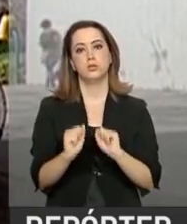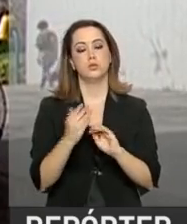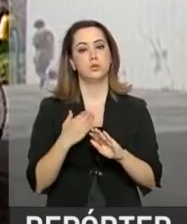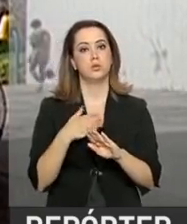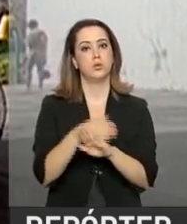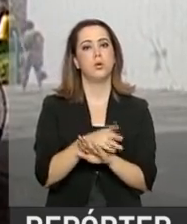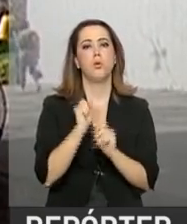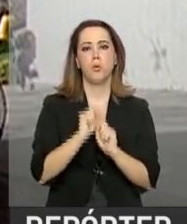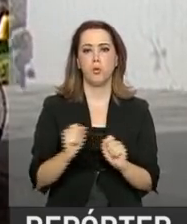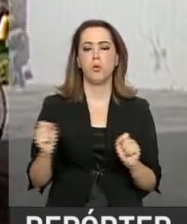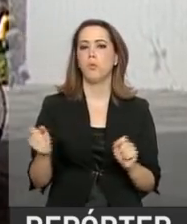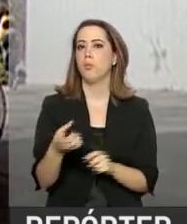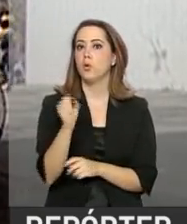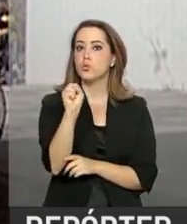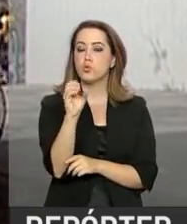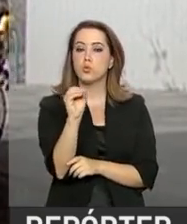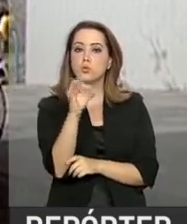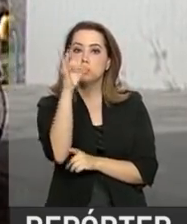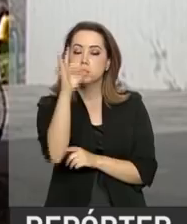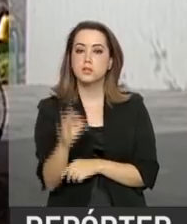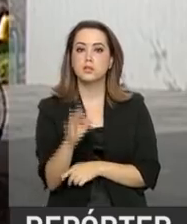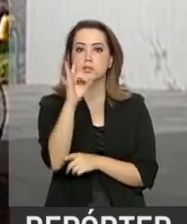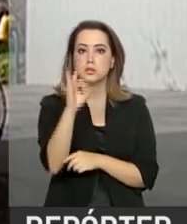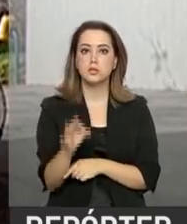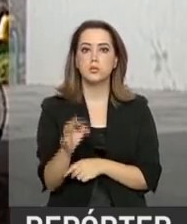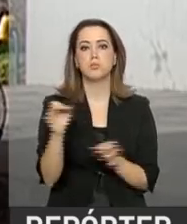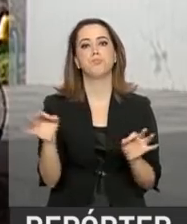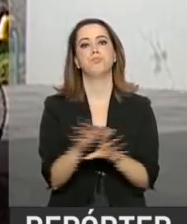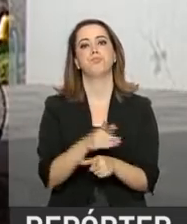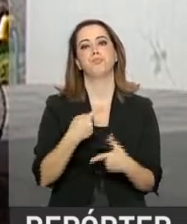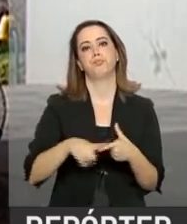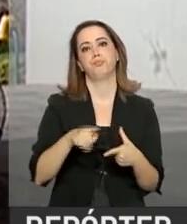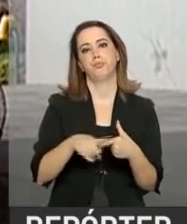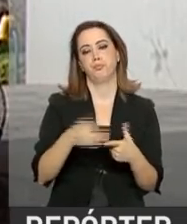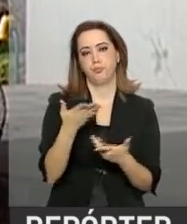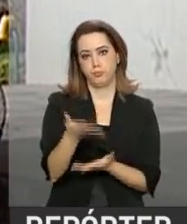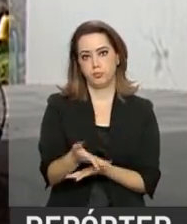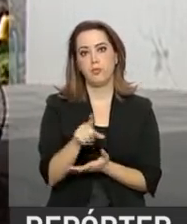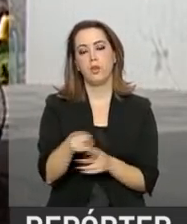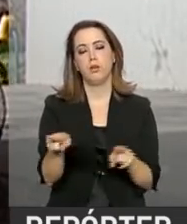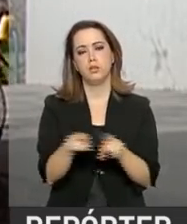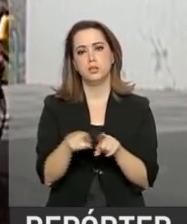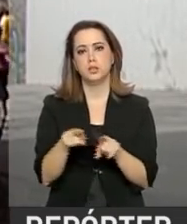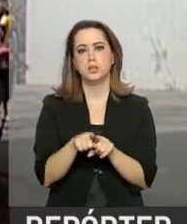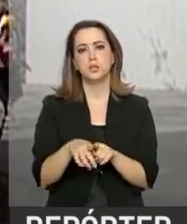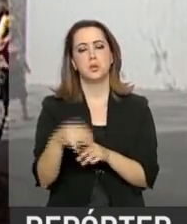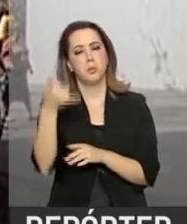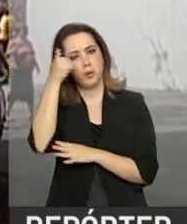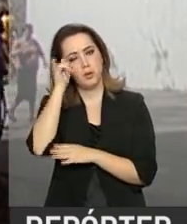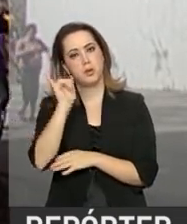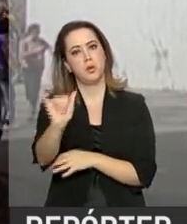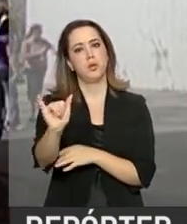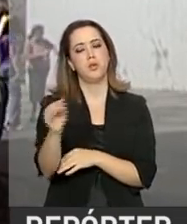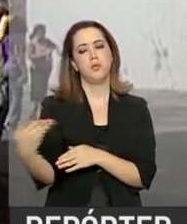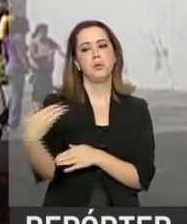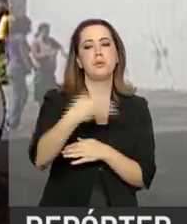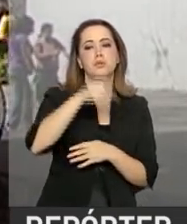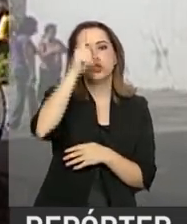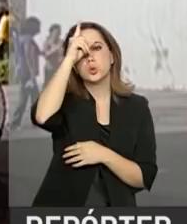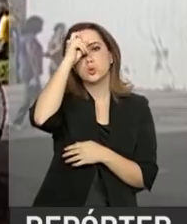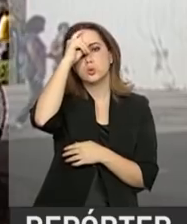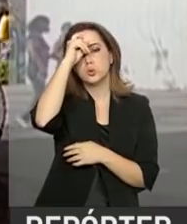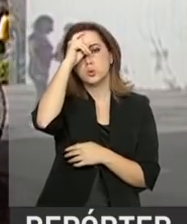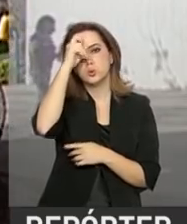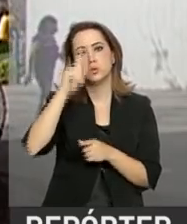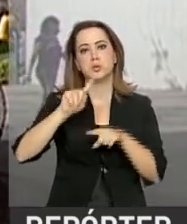de resolver 80% dos problemas uma boa atenção básica também evita hospitalizações e procedimentos